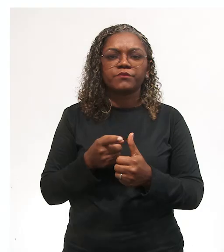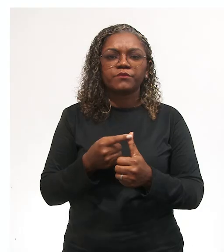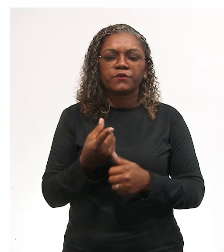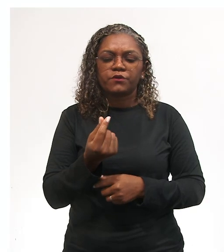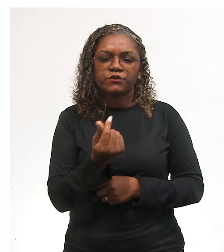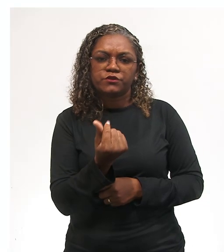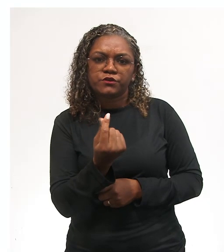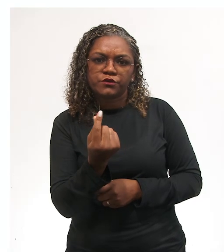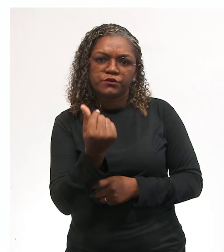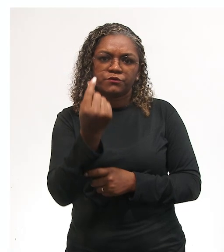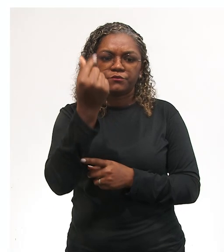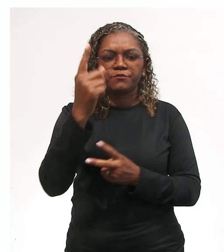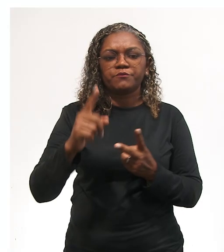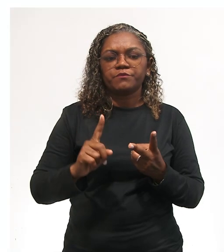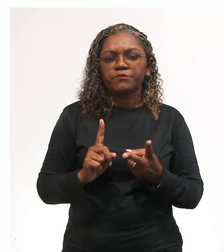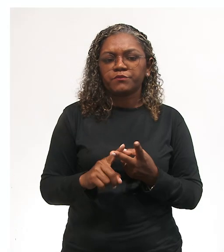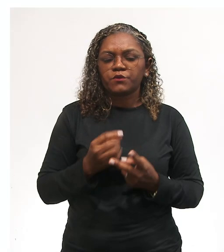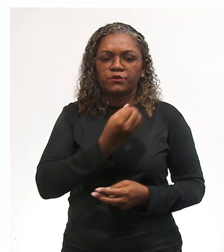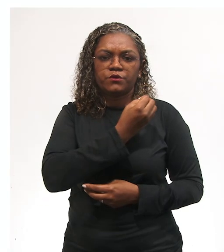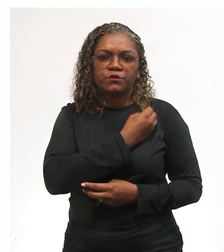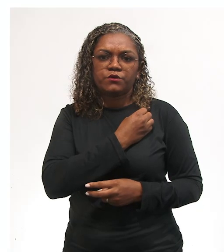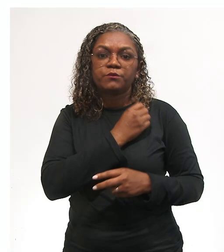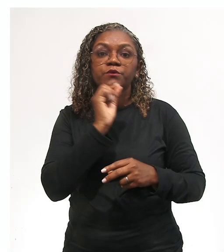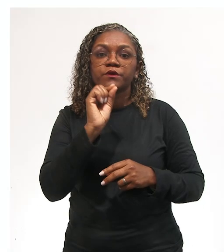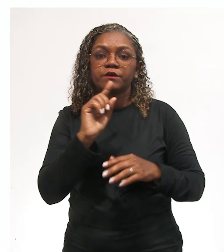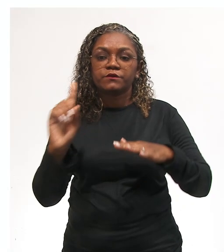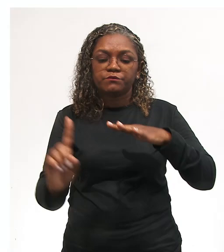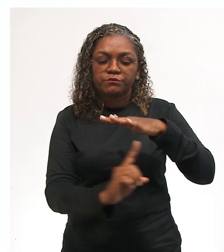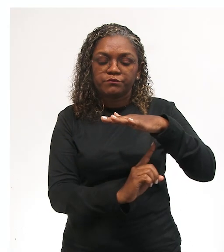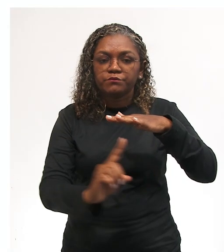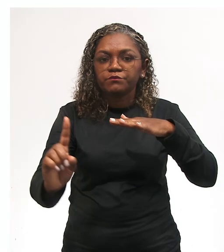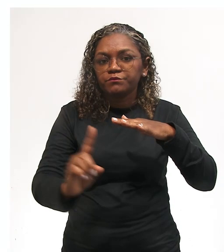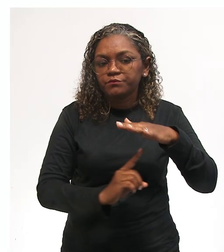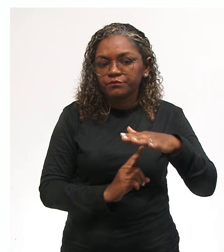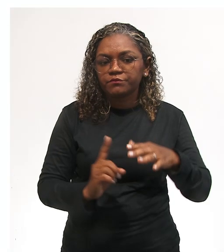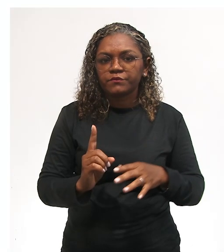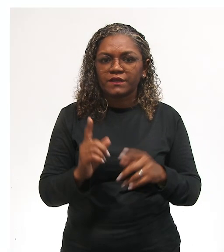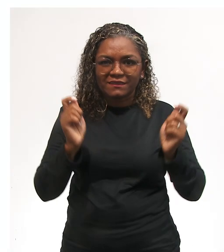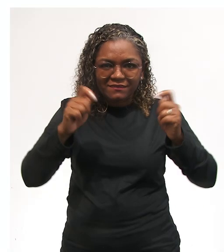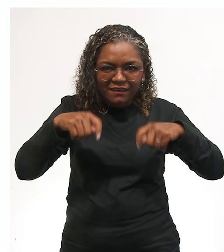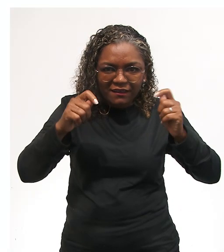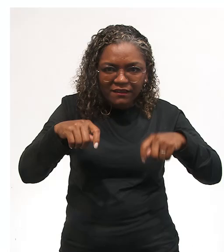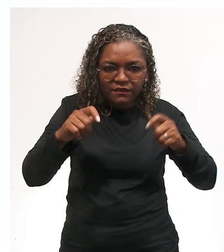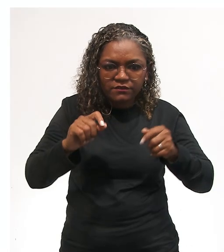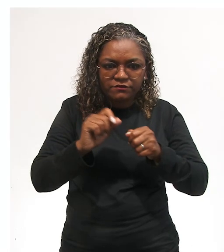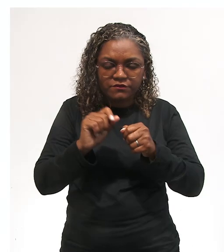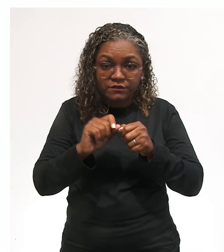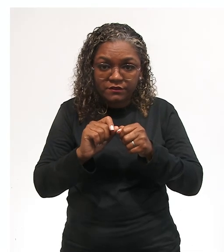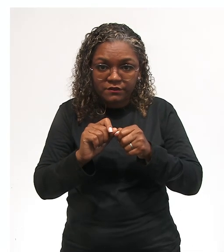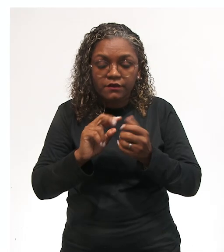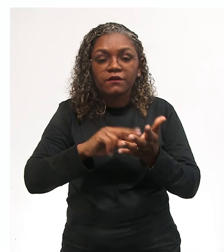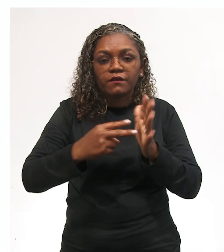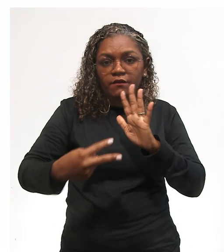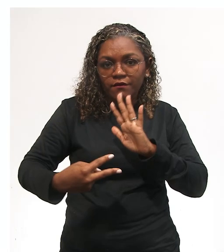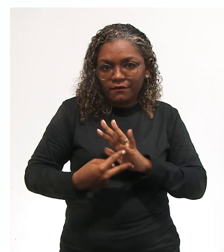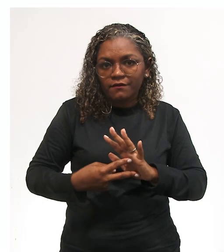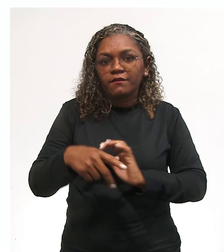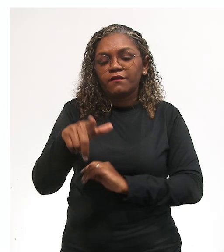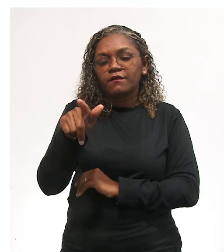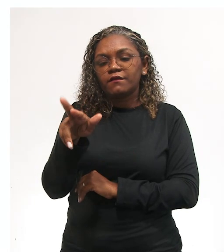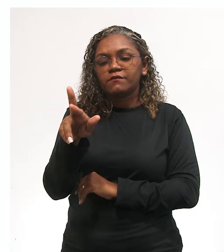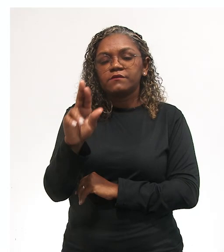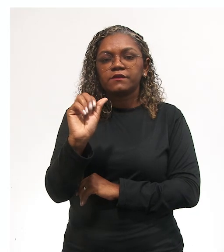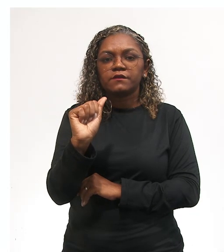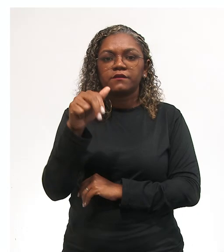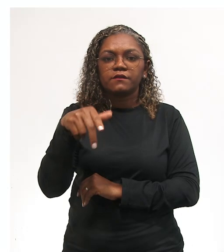e assim por diante. Então, tudo que nós podemos aplicar uma contagem, aplicar uma quantidade, nós chamamos de grandeza.